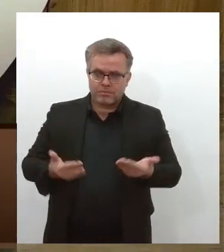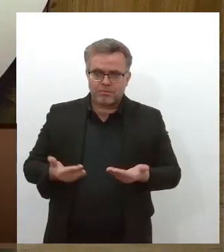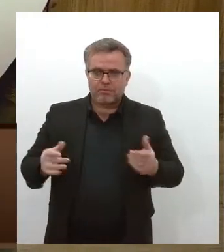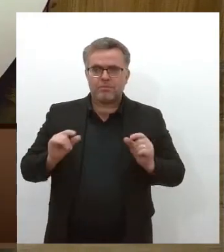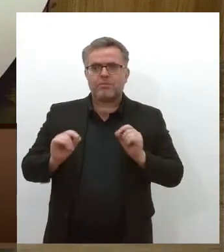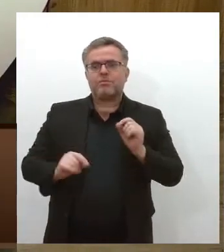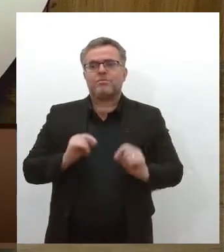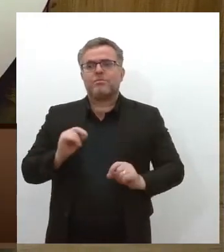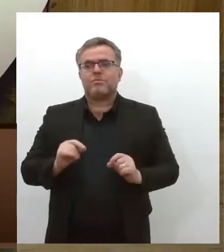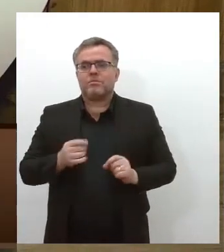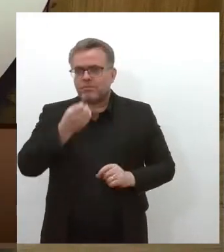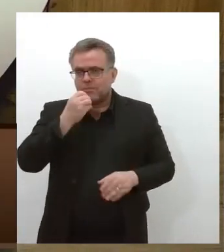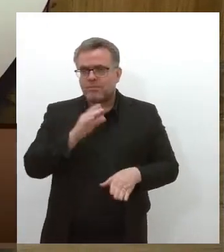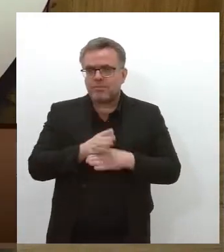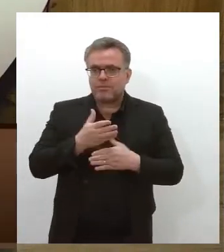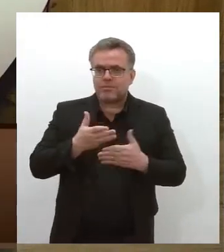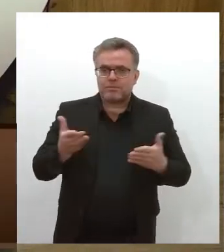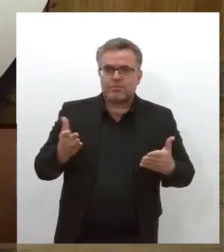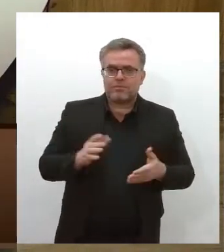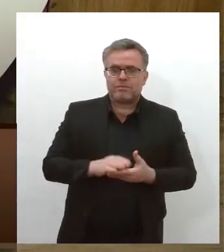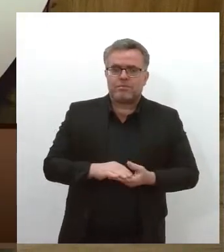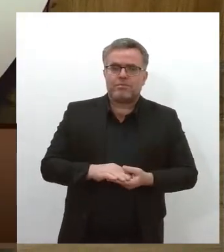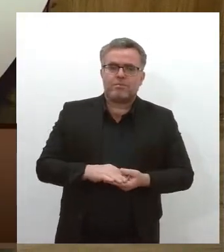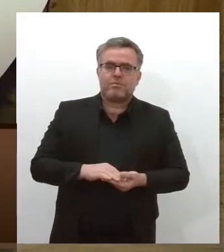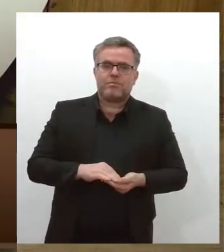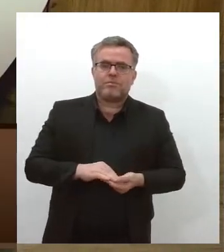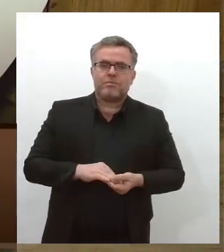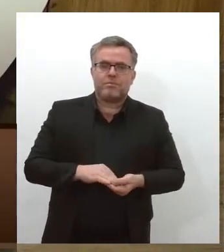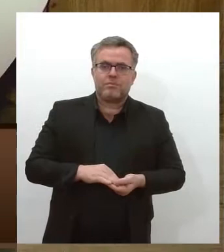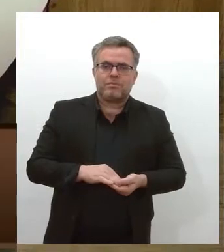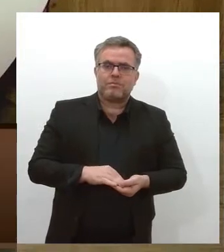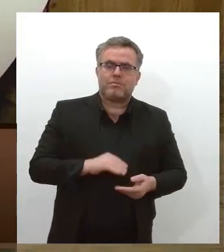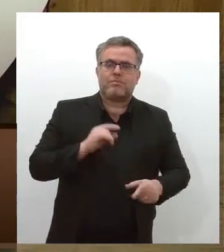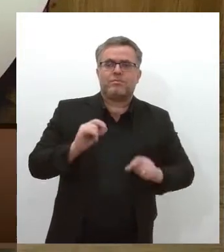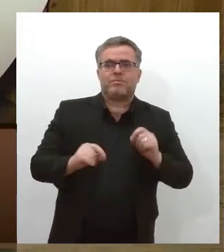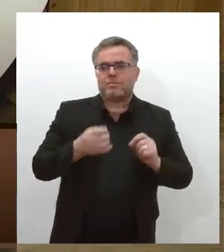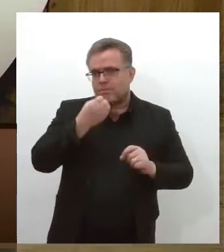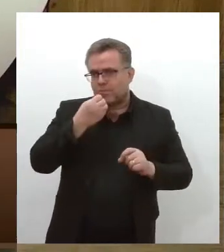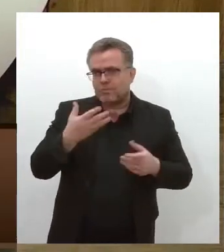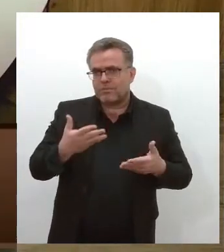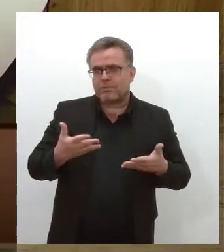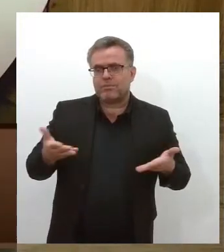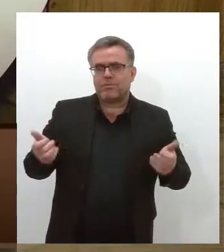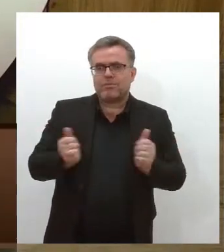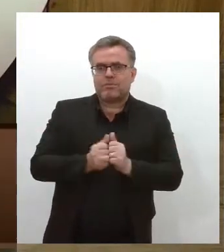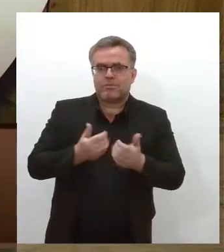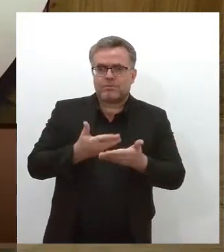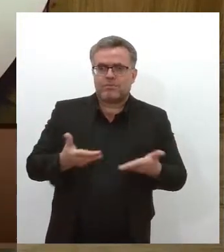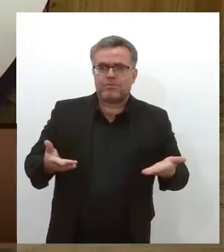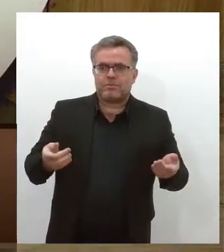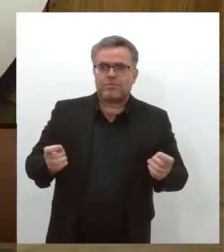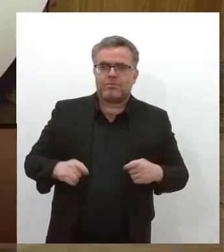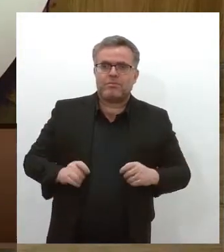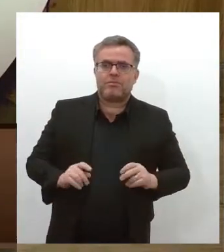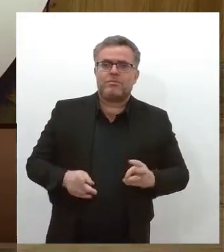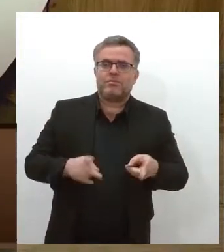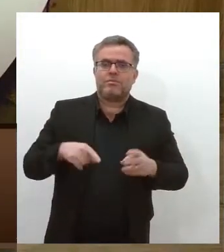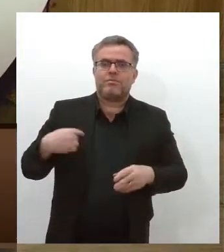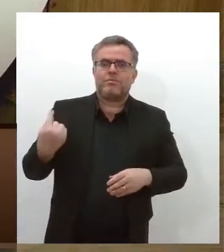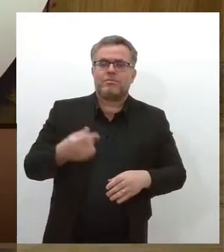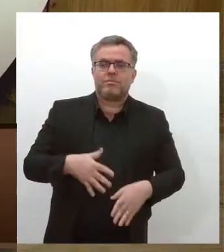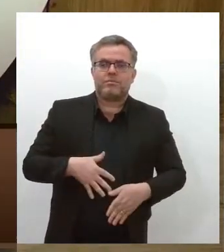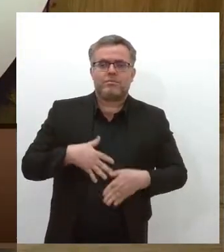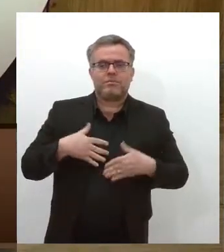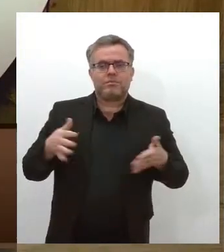senhor. Boa tarde, Sara. Uma honra estar aqui com vocês nessa tarde. Olha, uma honra é nossa recebê-lo aqui. Já quero